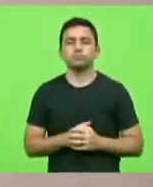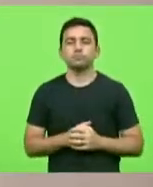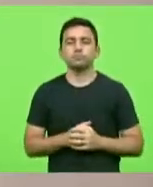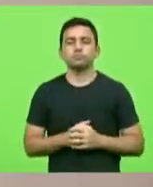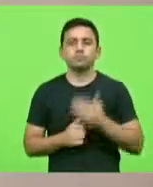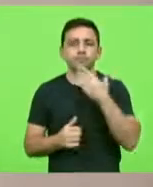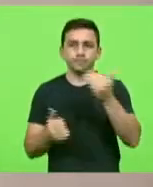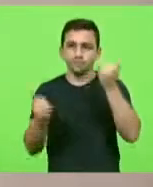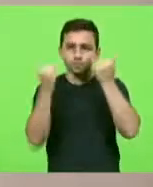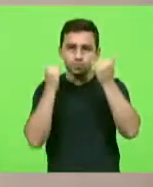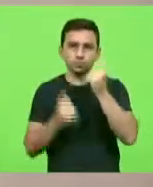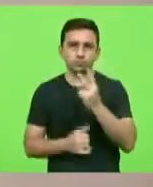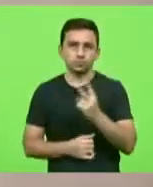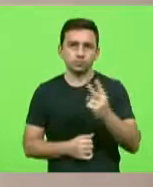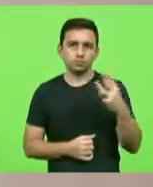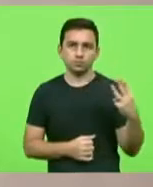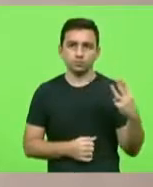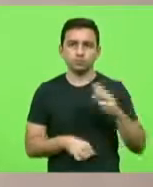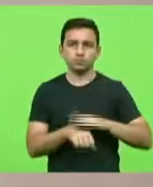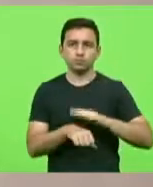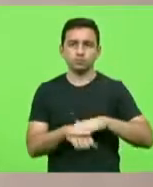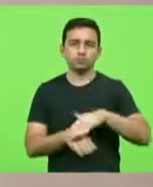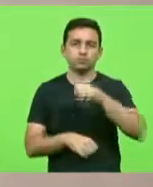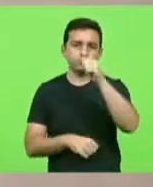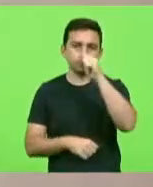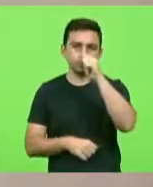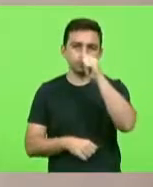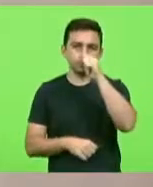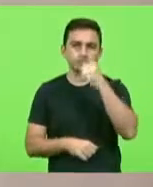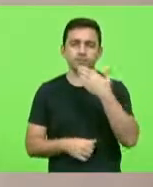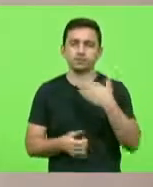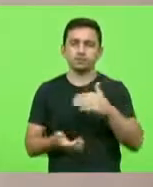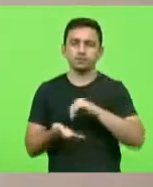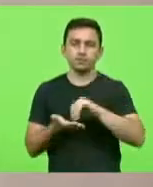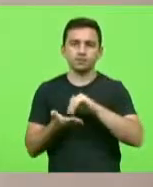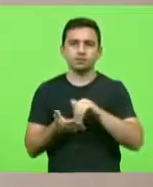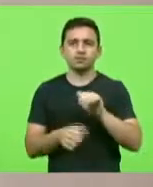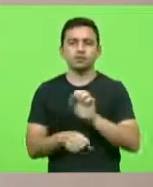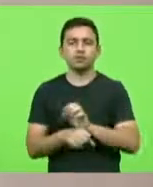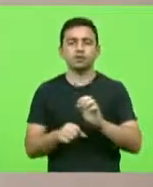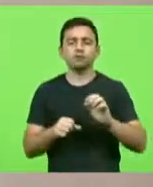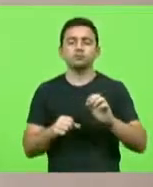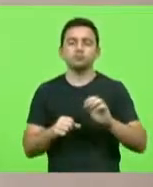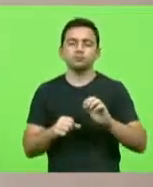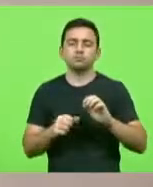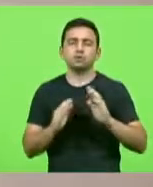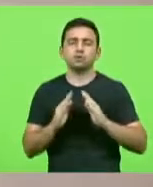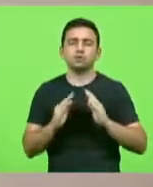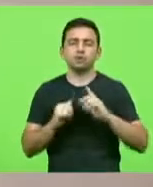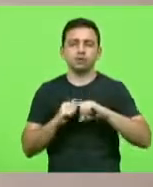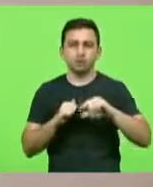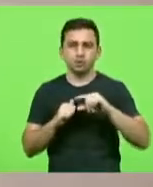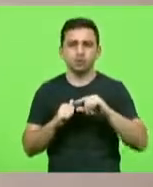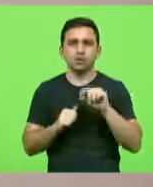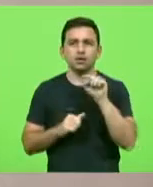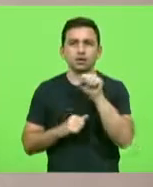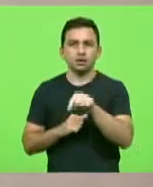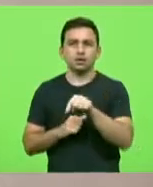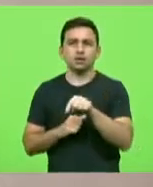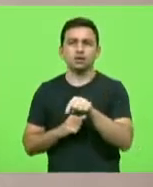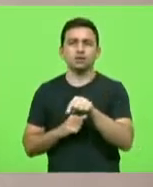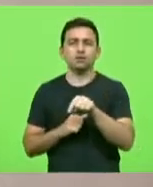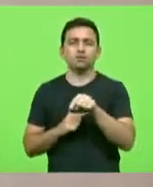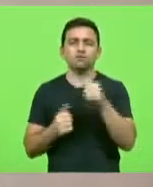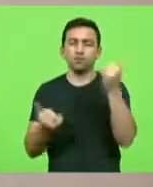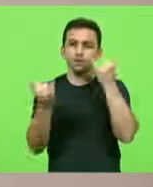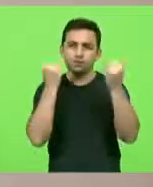Pedido de informação 223, autor deputado João Amin, solicitando ao secretário de Estado da Casa Civil informações acerca